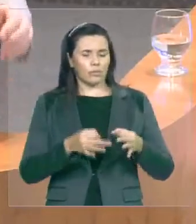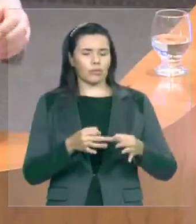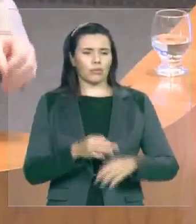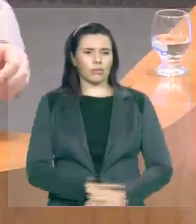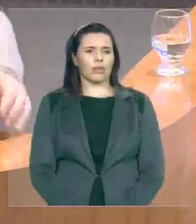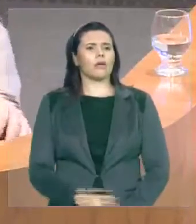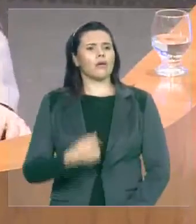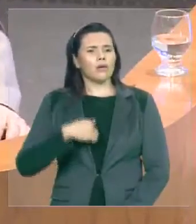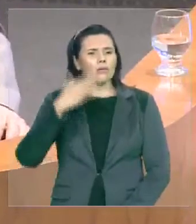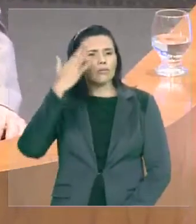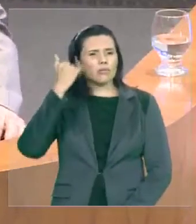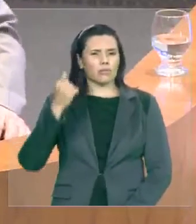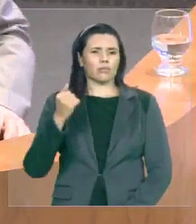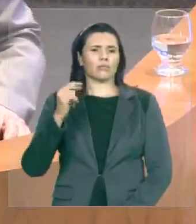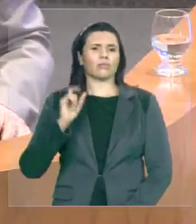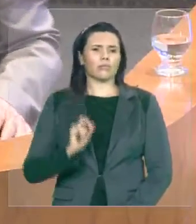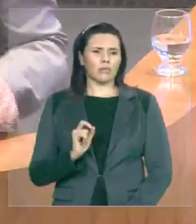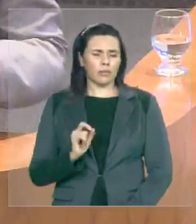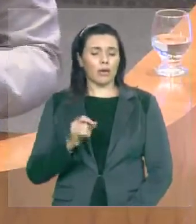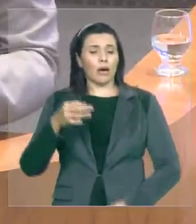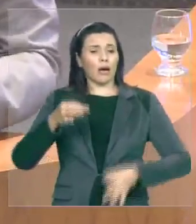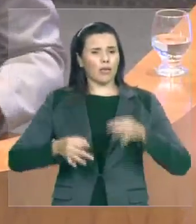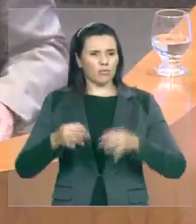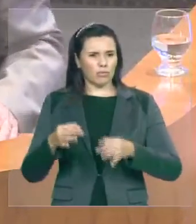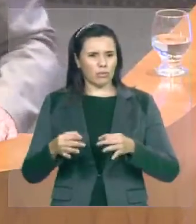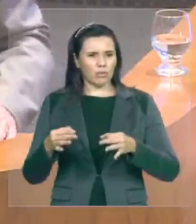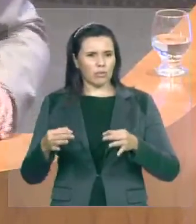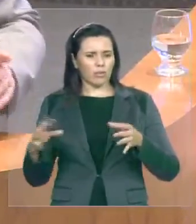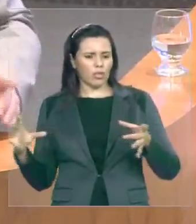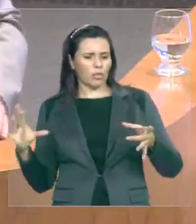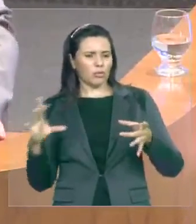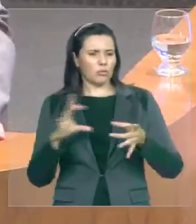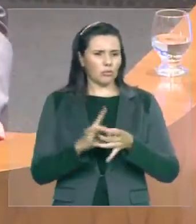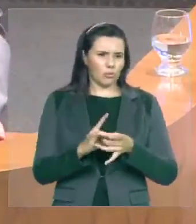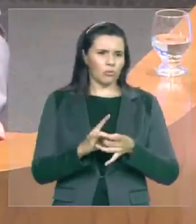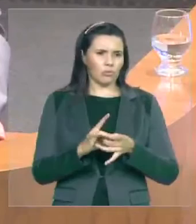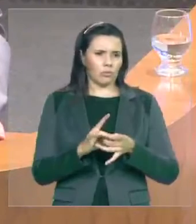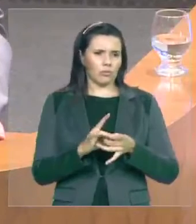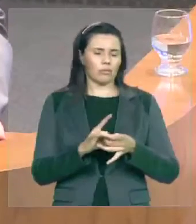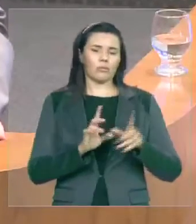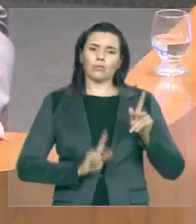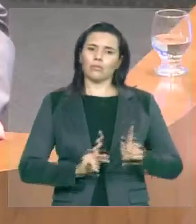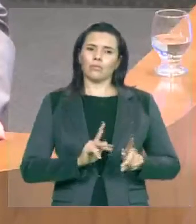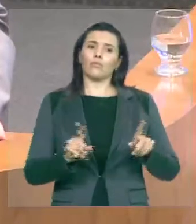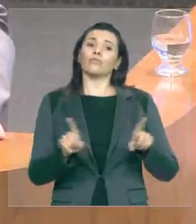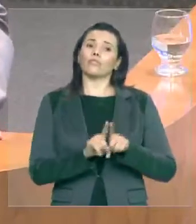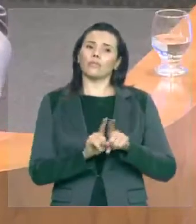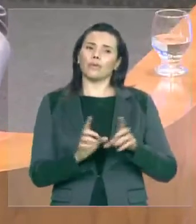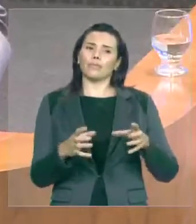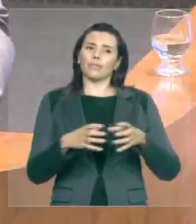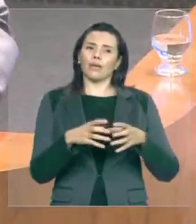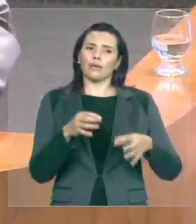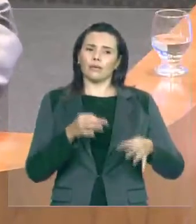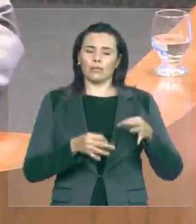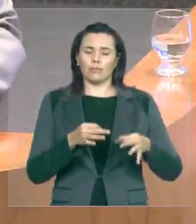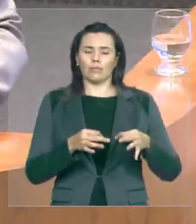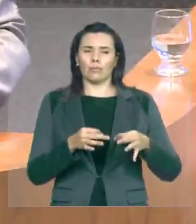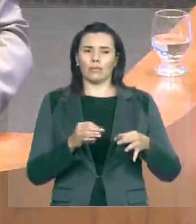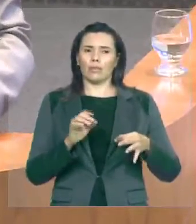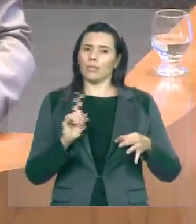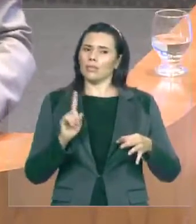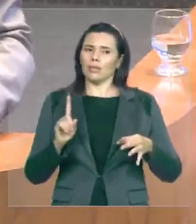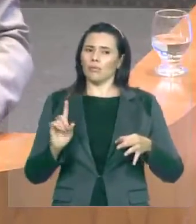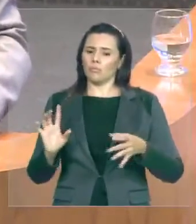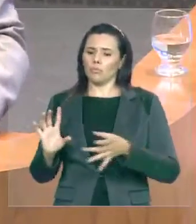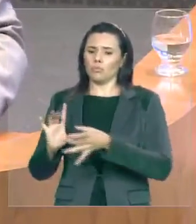a justiça ficará do lado dela própria e do lado do povo. Quanto ao prefeito Edivaldo